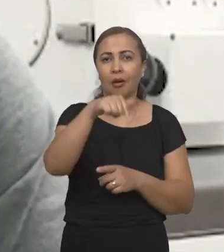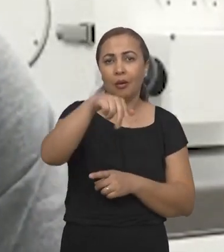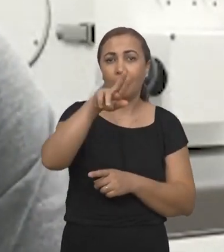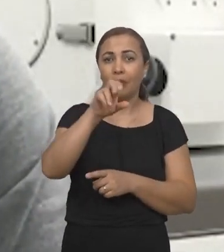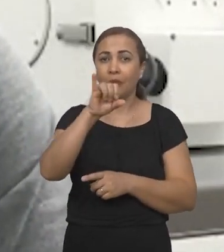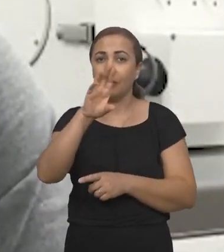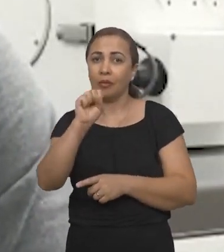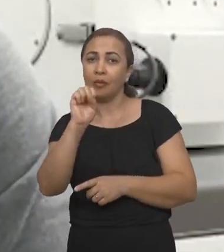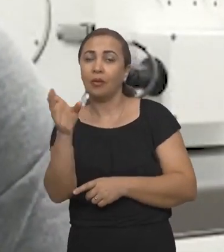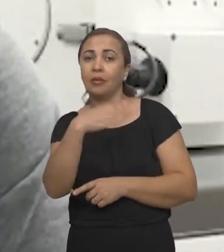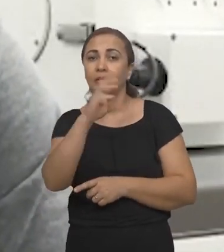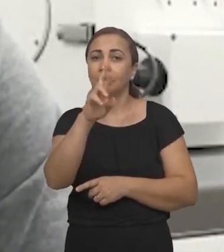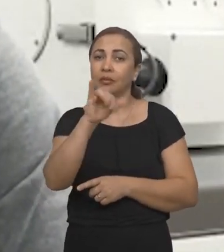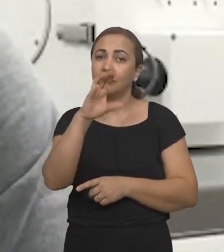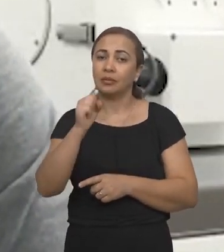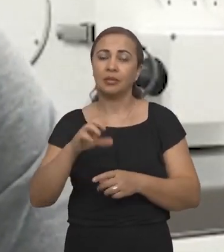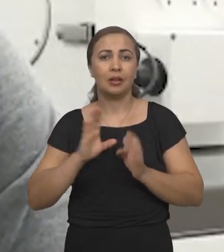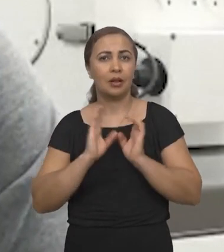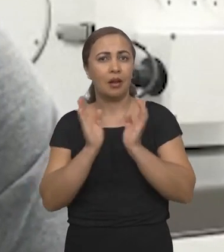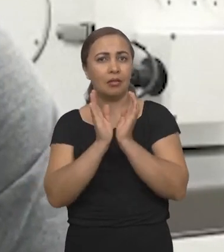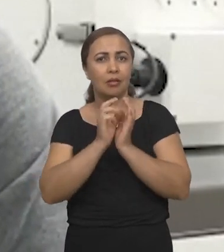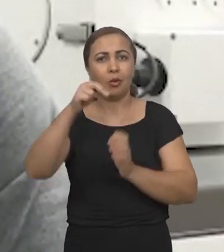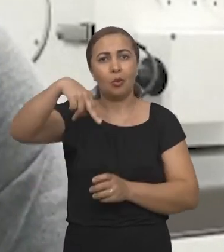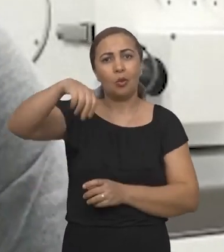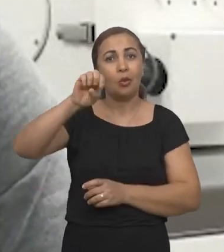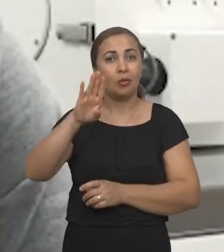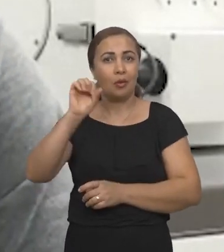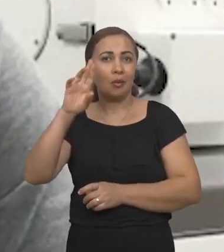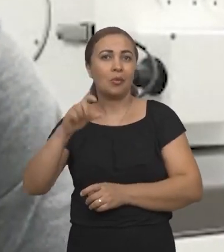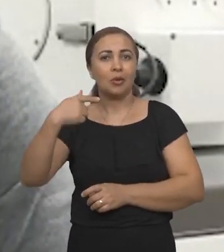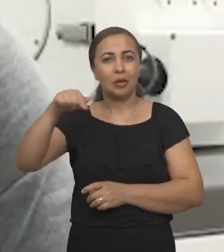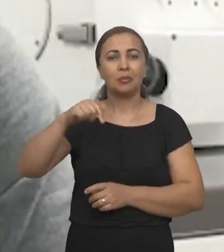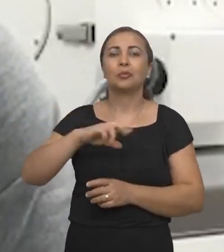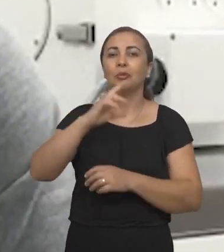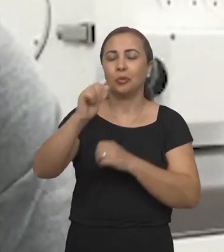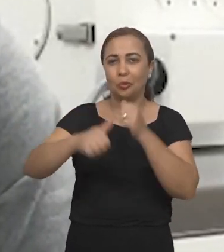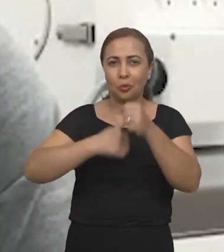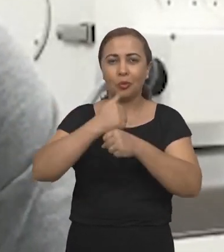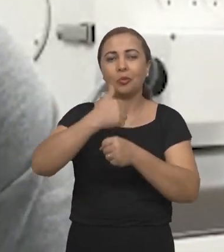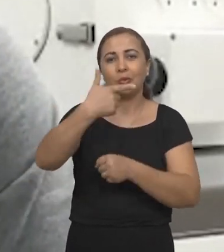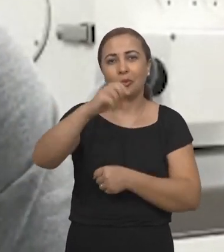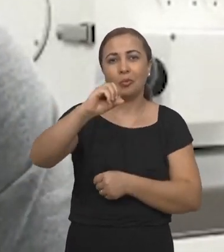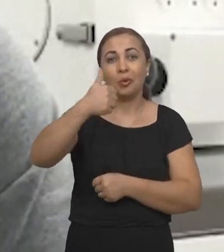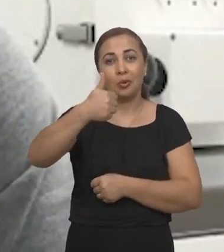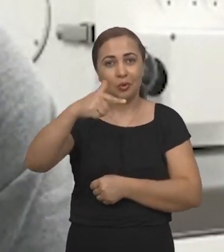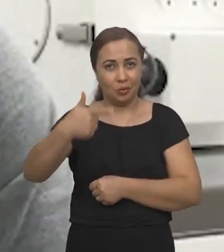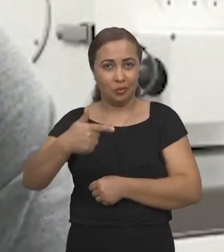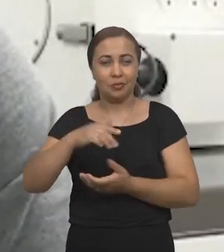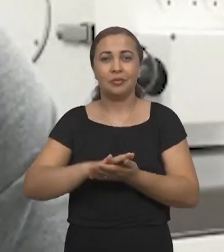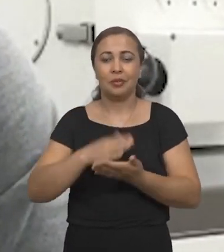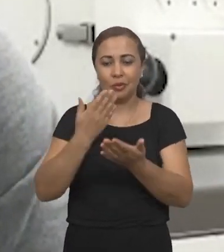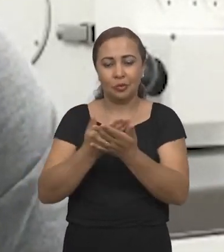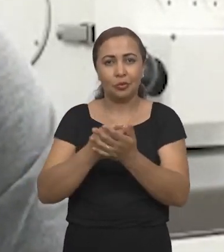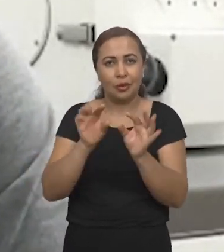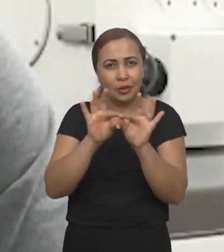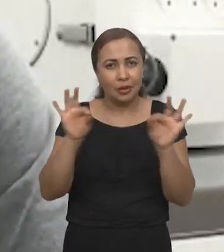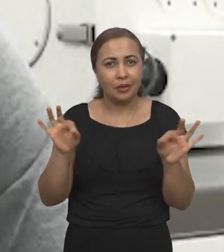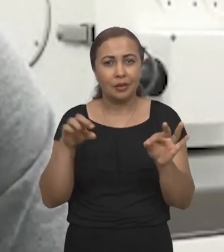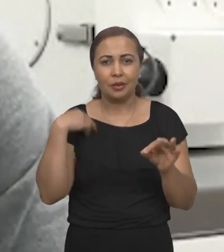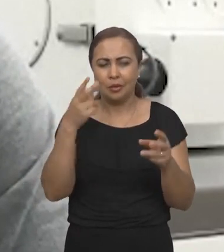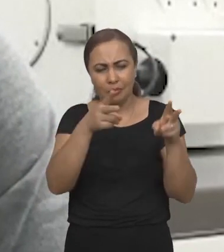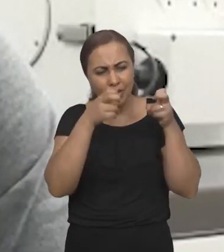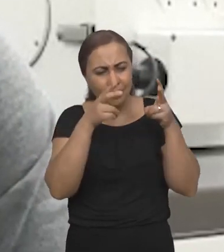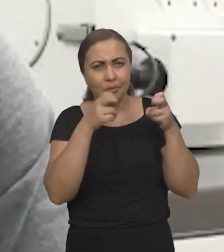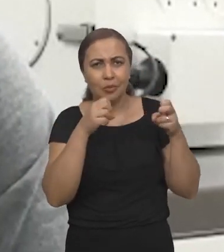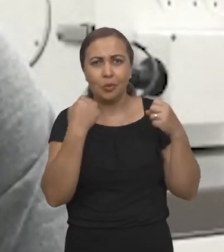são os quase-cristais, ele rendeu o Prêmio Nobel de Química de 2012. E estudando esse material, essa liga, ele percebeu que